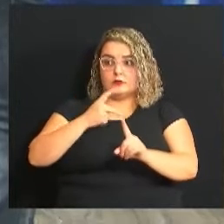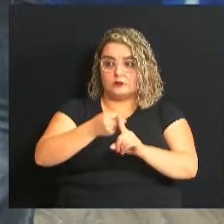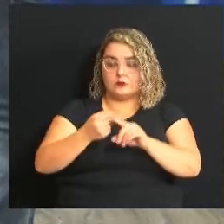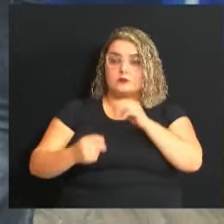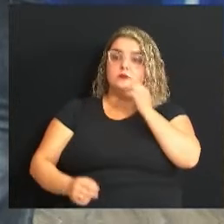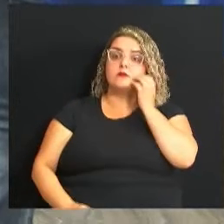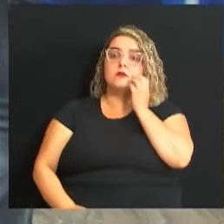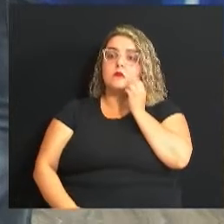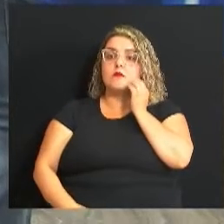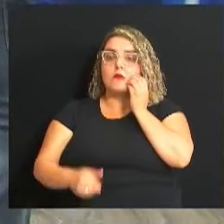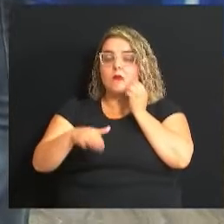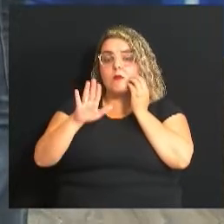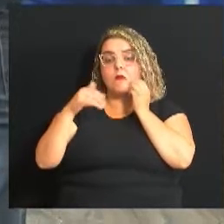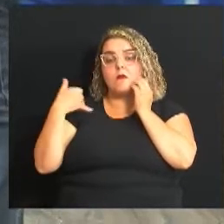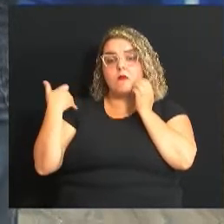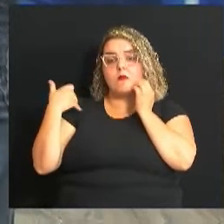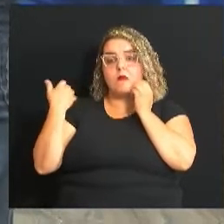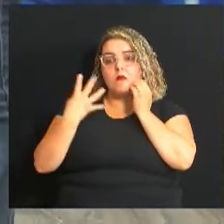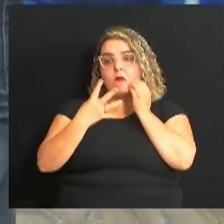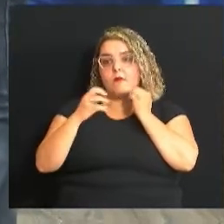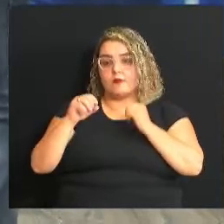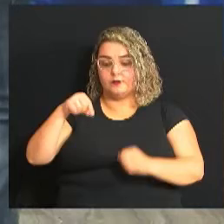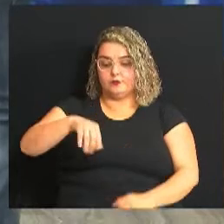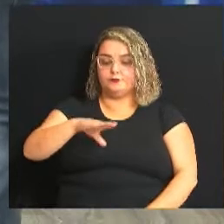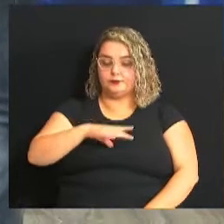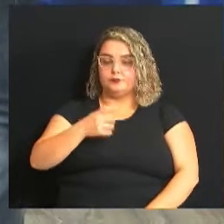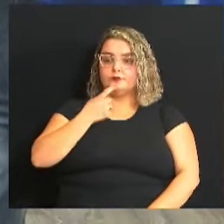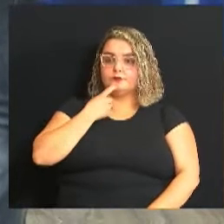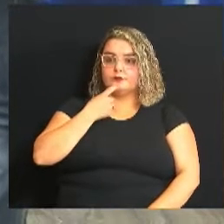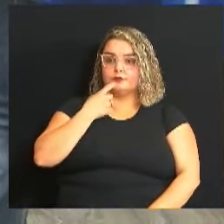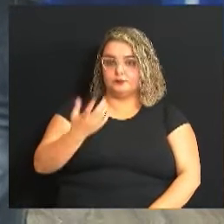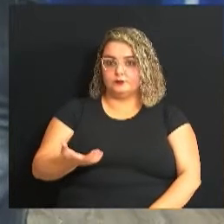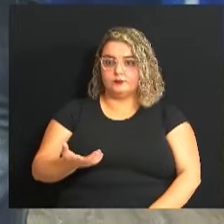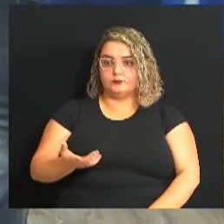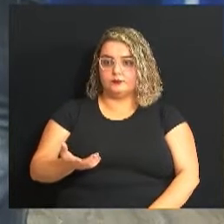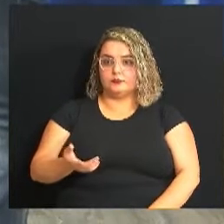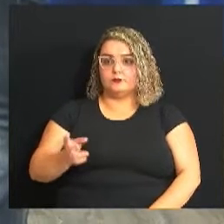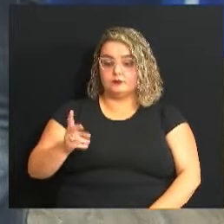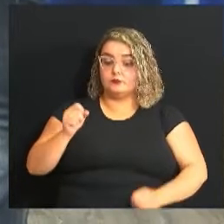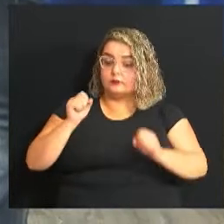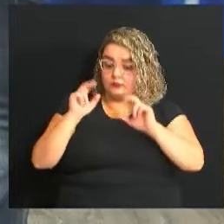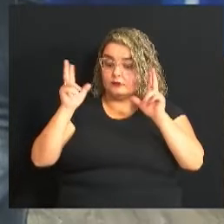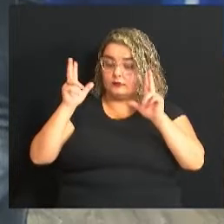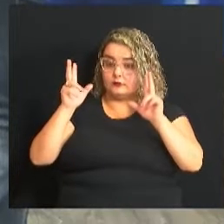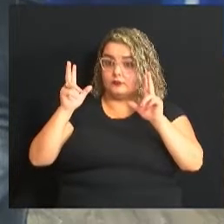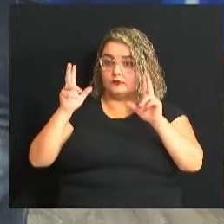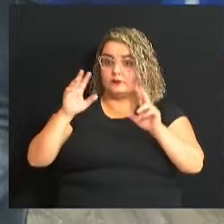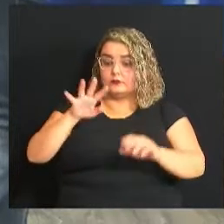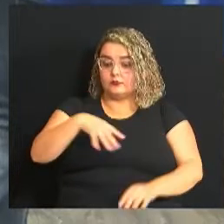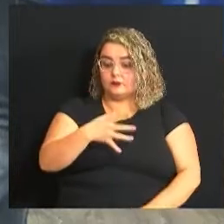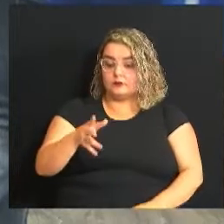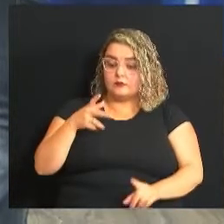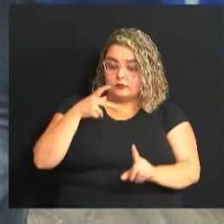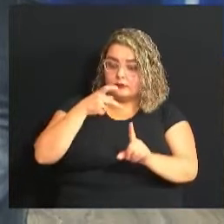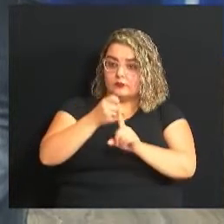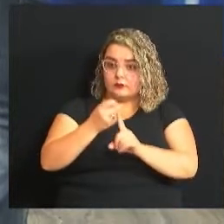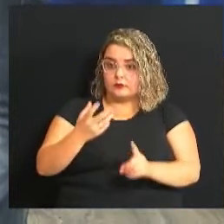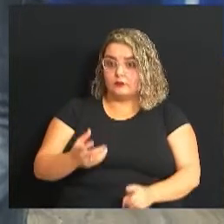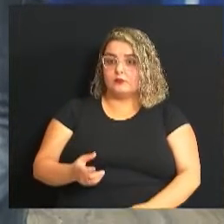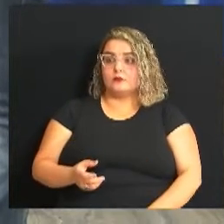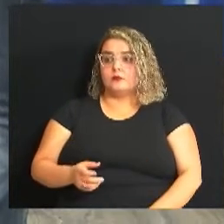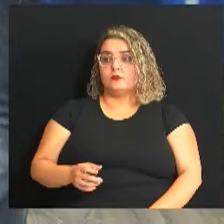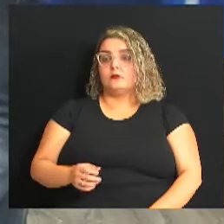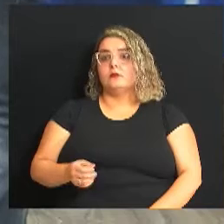pessoas acima dos 40 anos aqui na nossa cidade. Então, sempre fica atento aí ao seu caderninho de vacinação para você